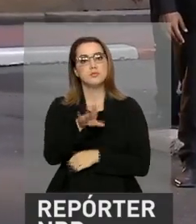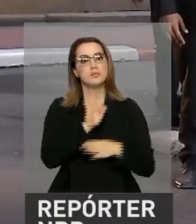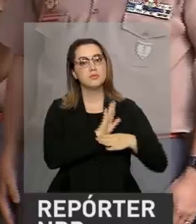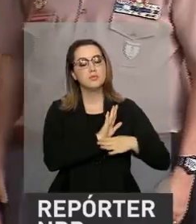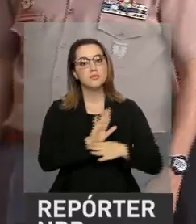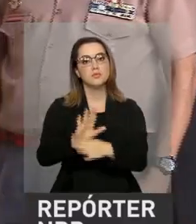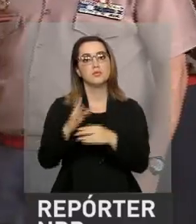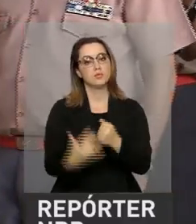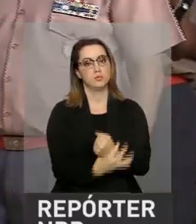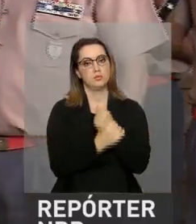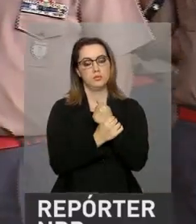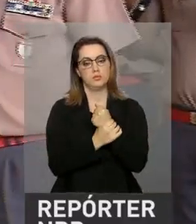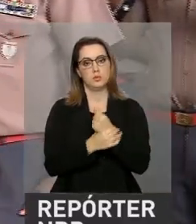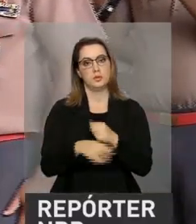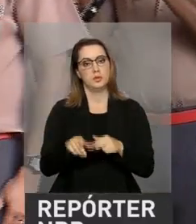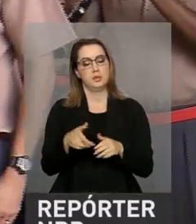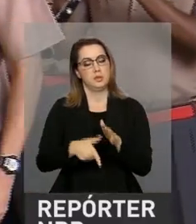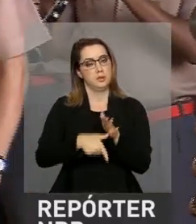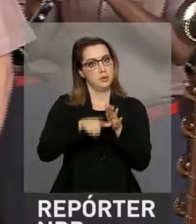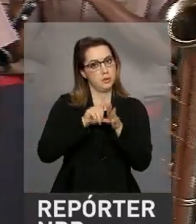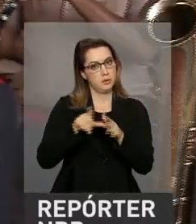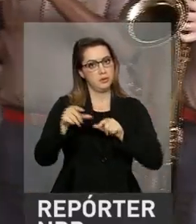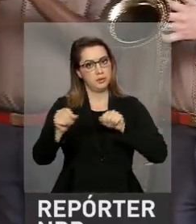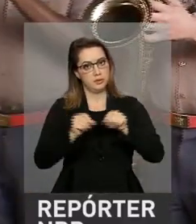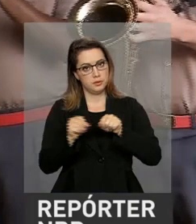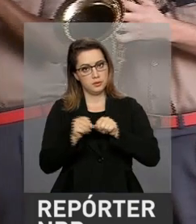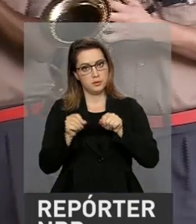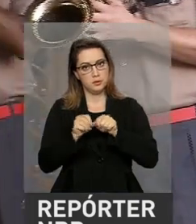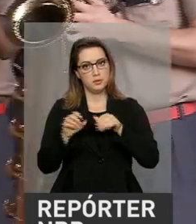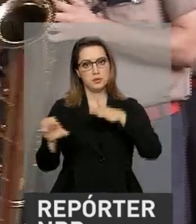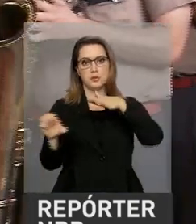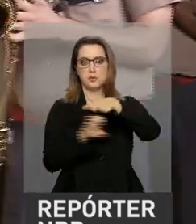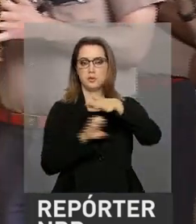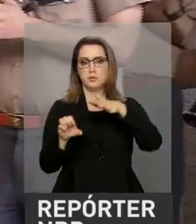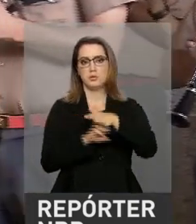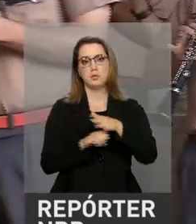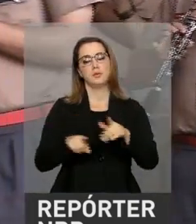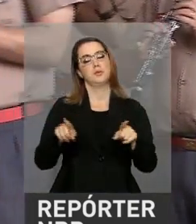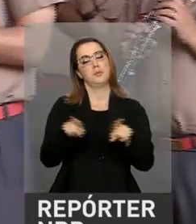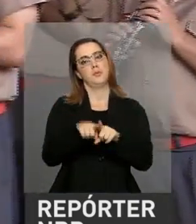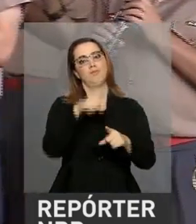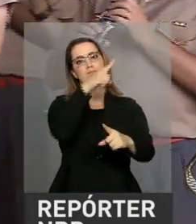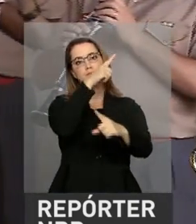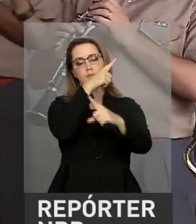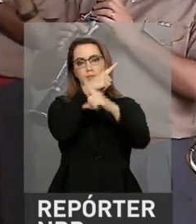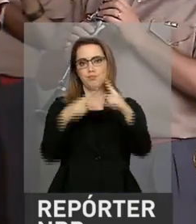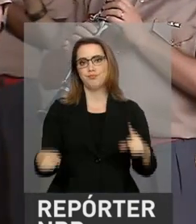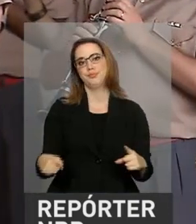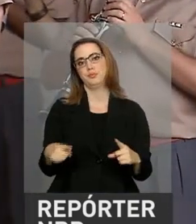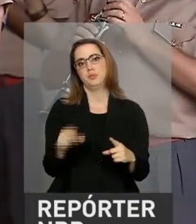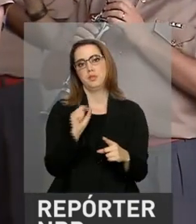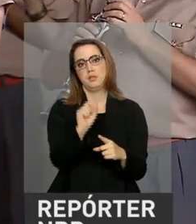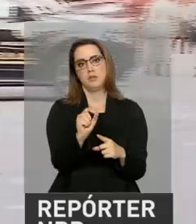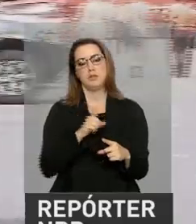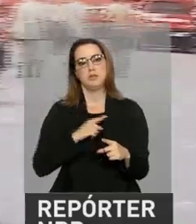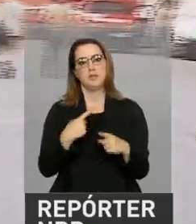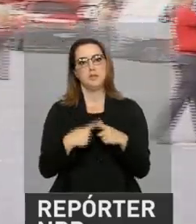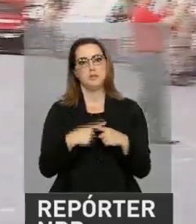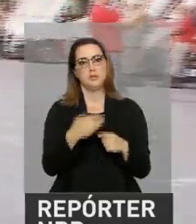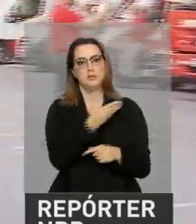segurança que seria feita por uma empresa que teve o contrato canc pelo governo depois de alegar